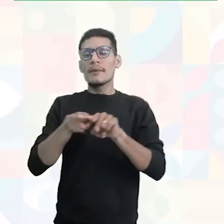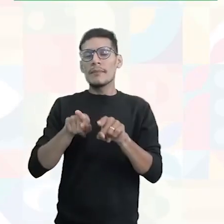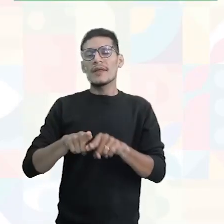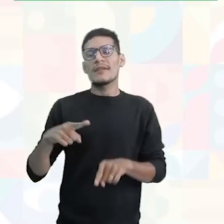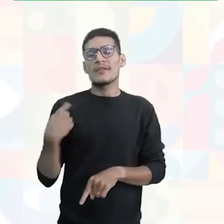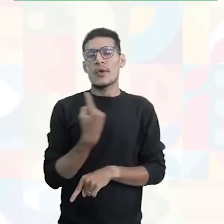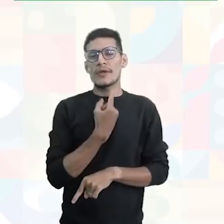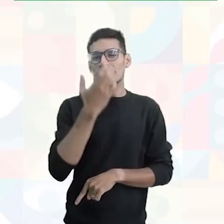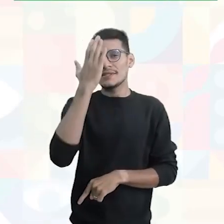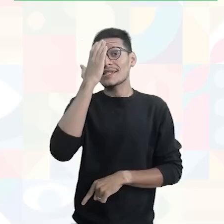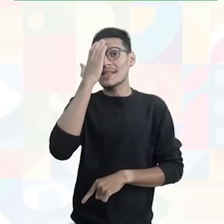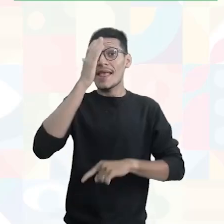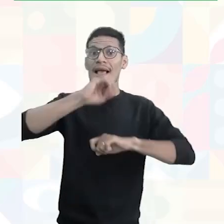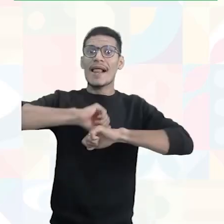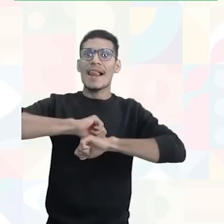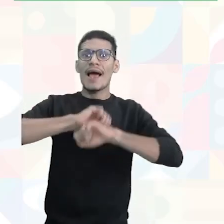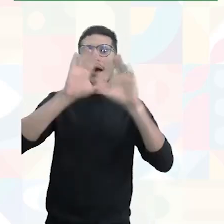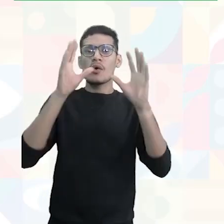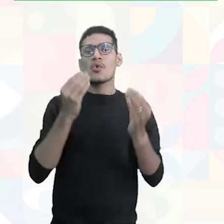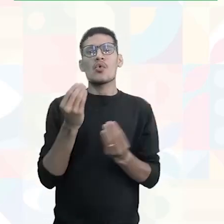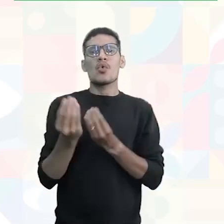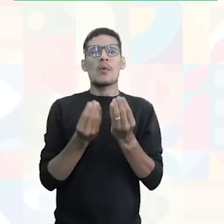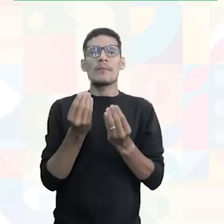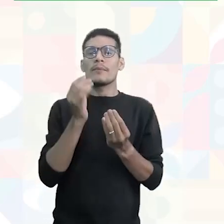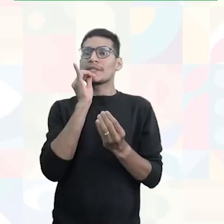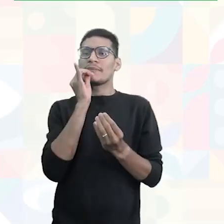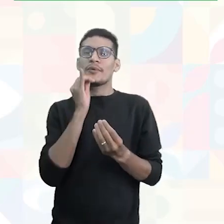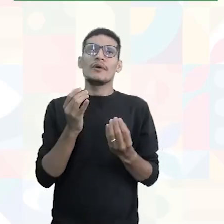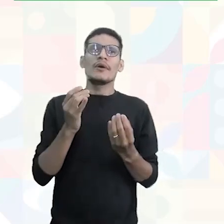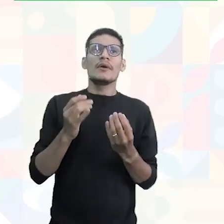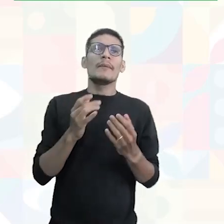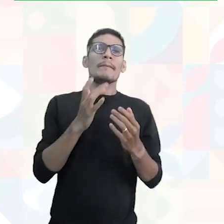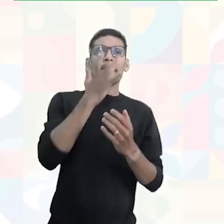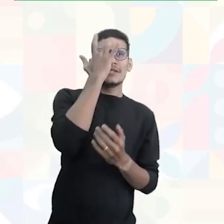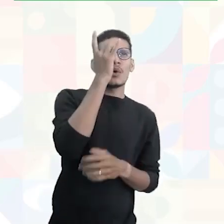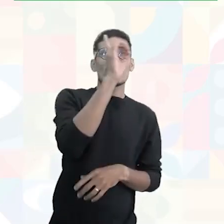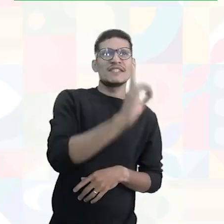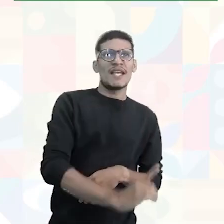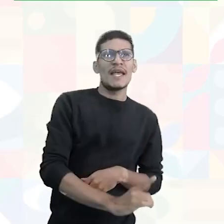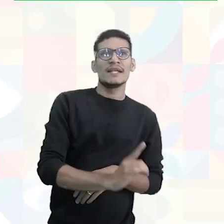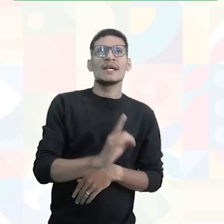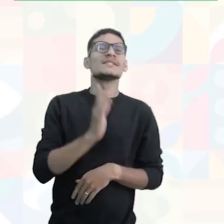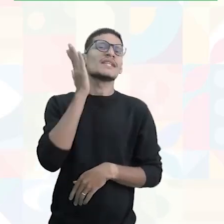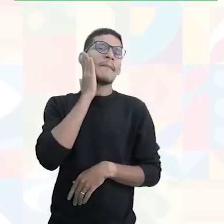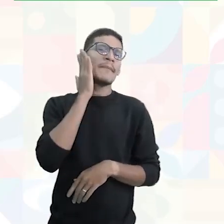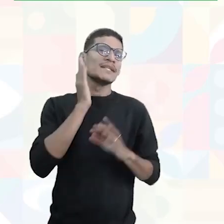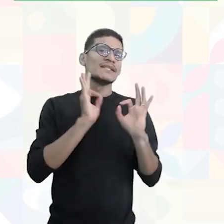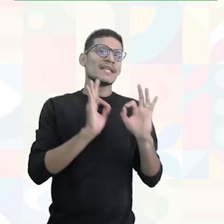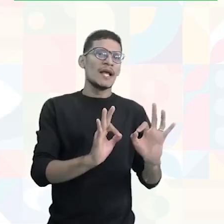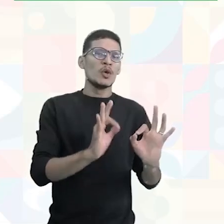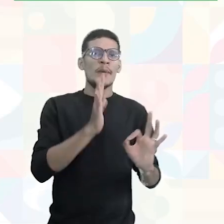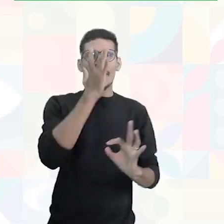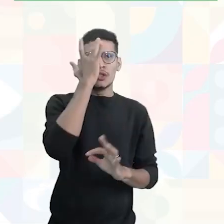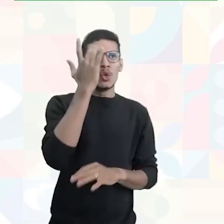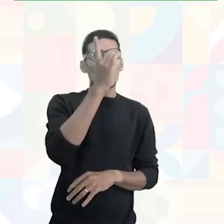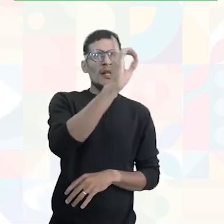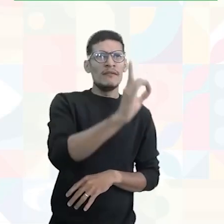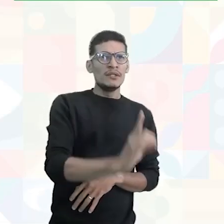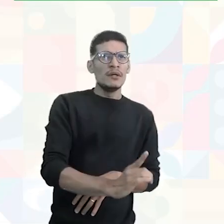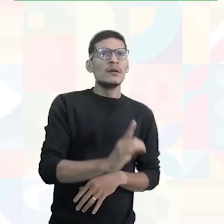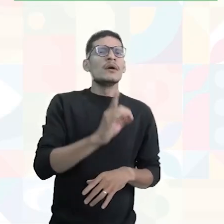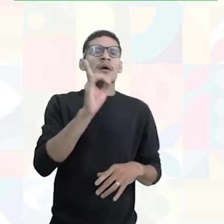entender como é que a gente definiria bem pessoas com deficiência, né, para a gente saber exatamente quem é que se configura